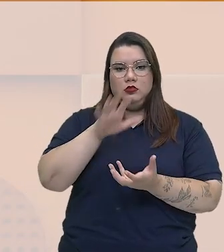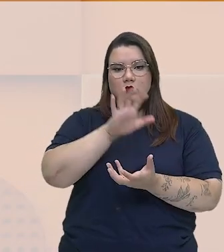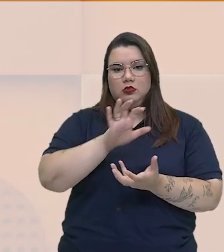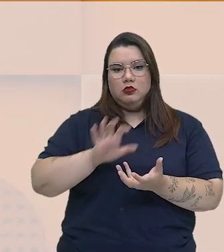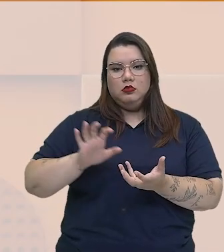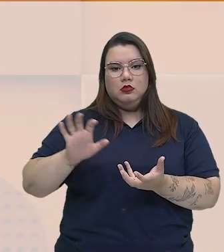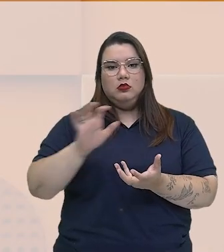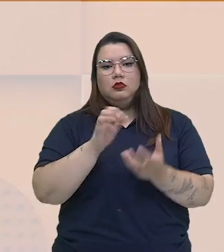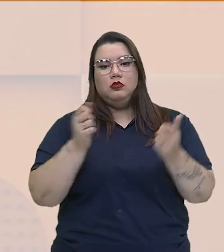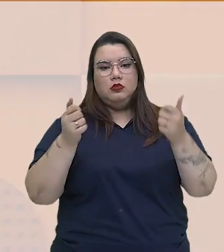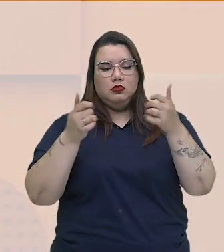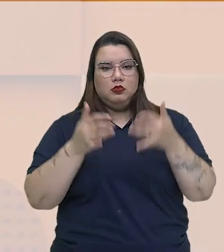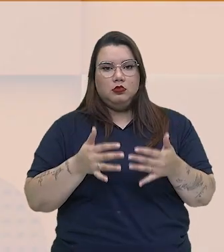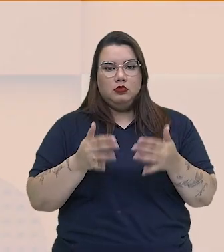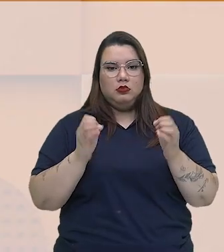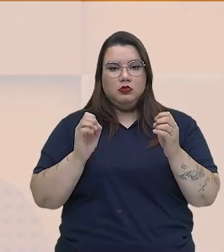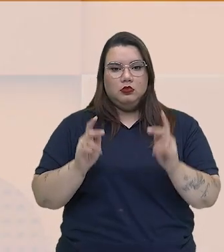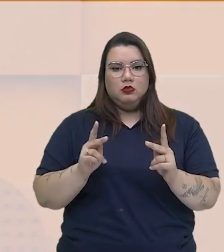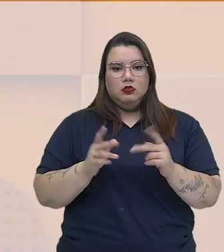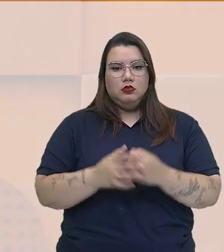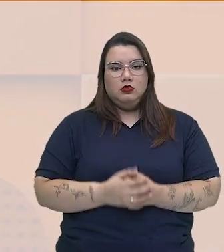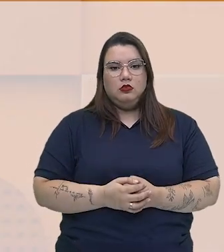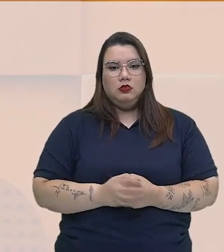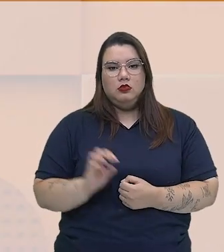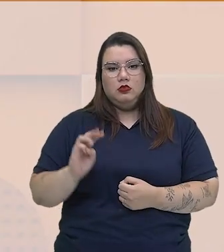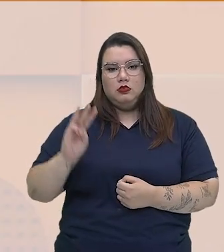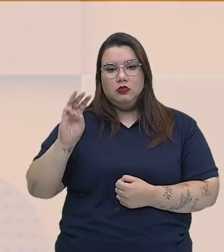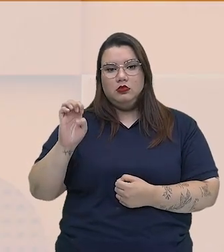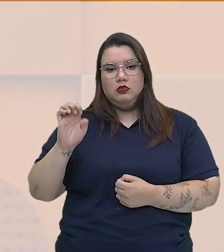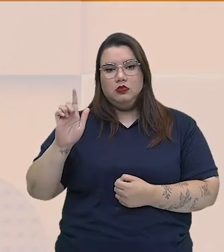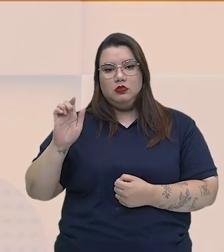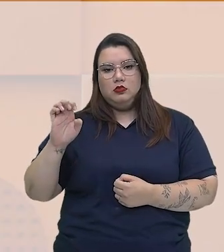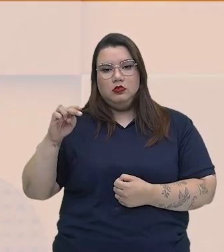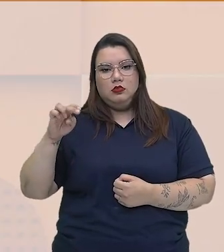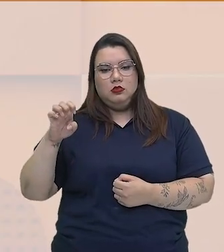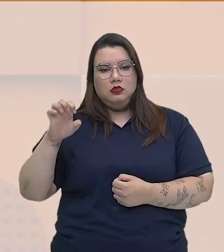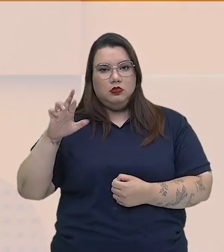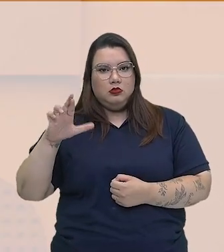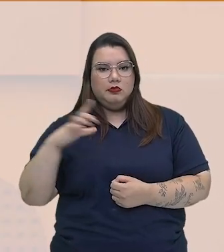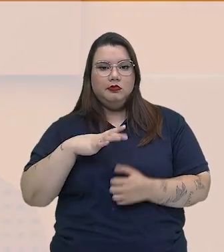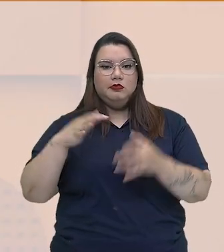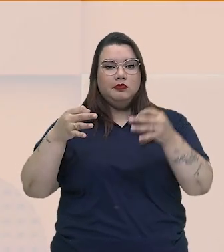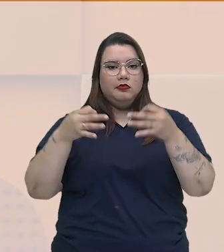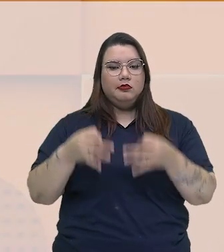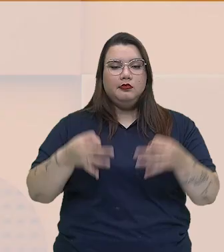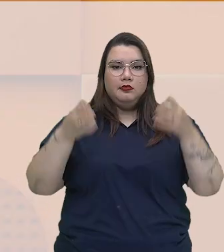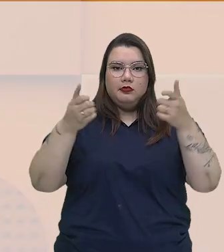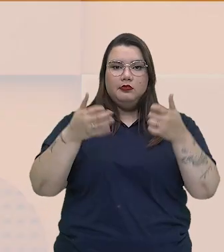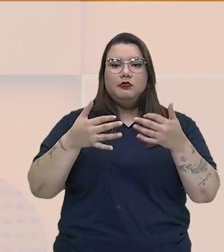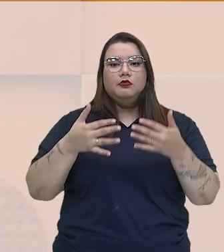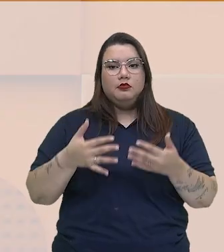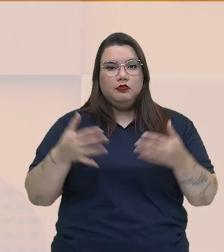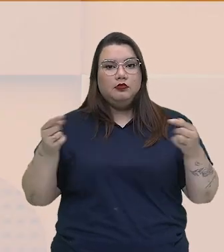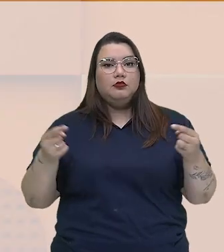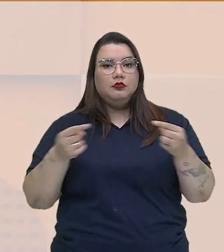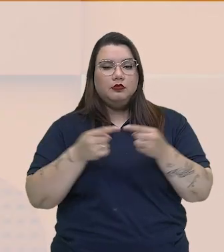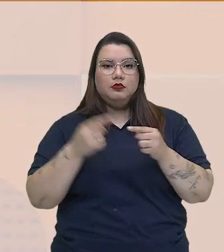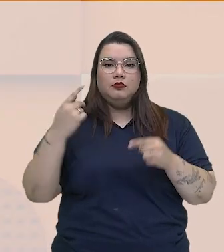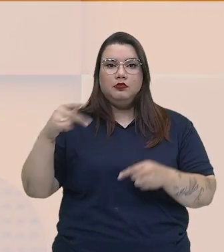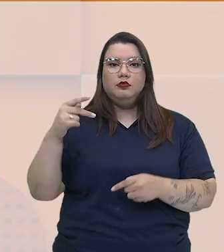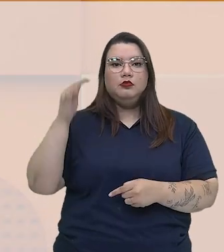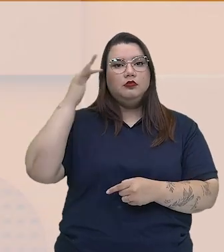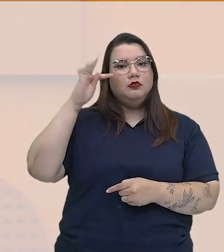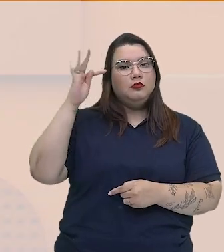para essa deriva continental. Wegener, ele estava certo, né? Ele estava certo na